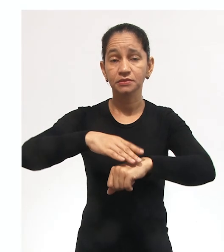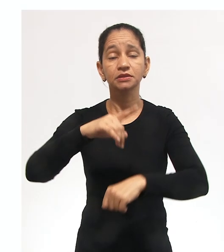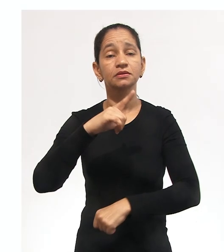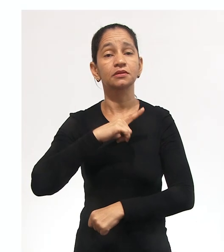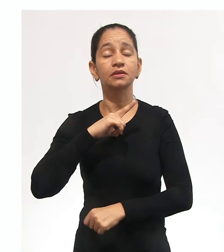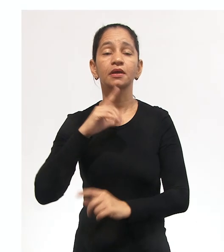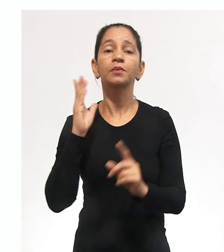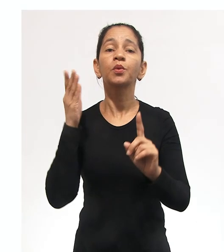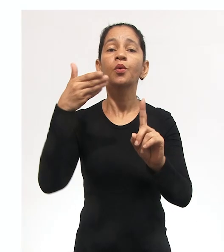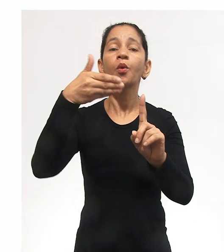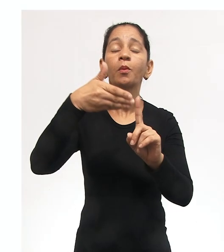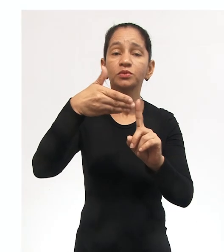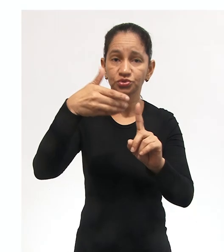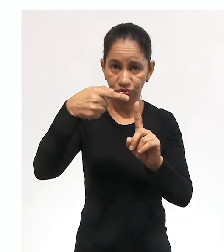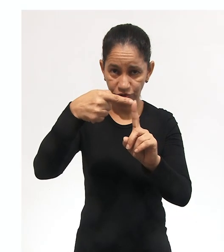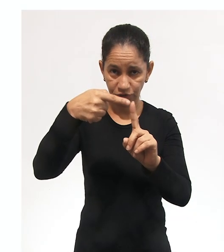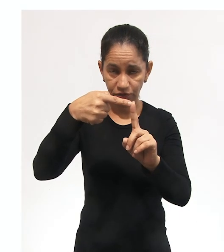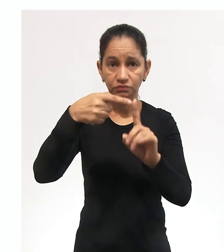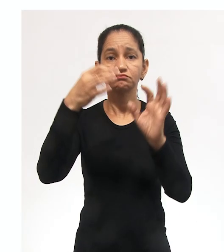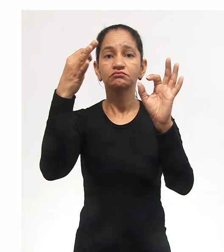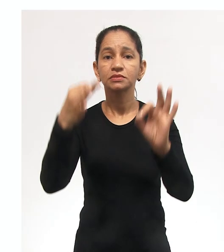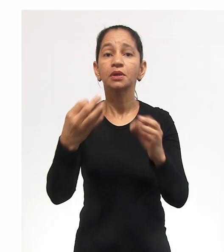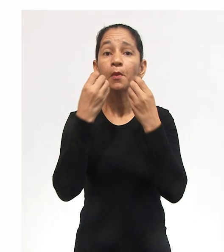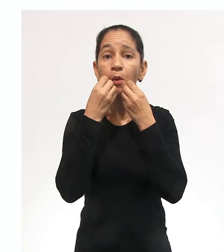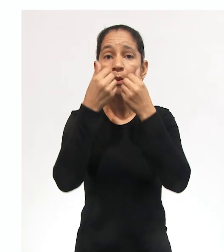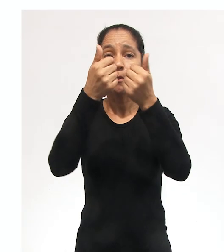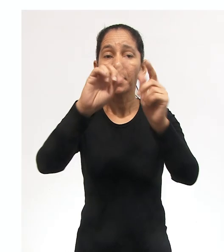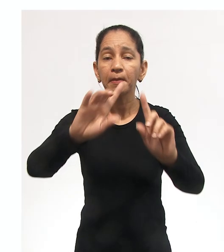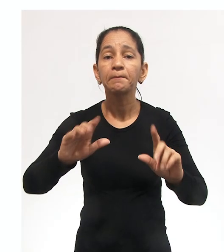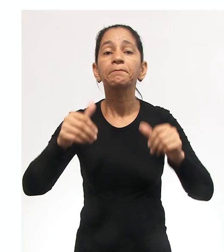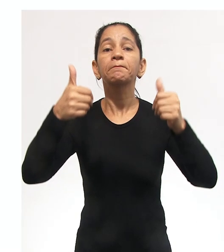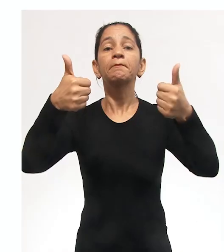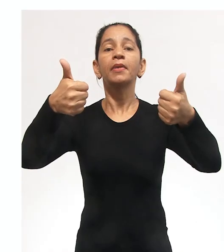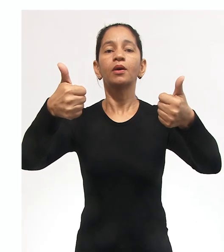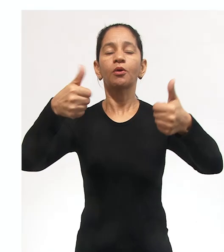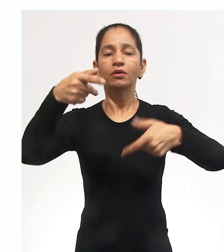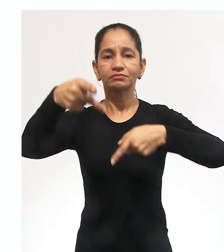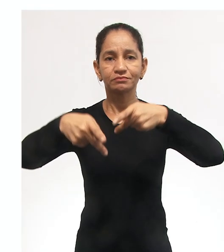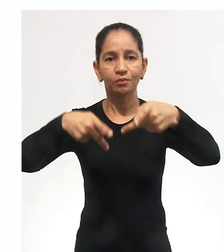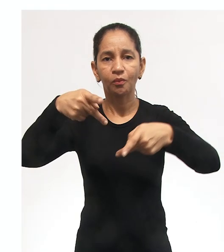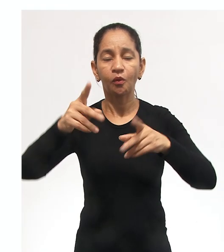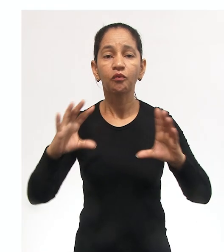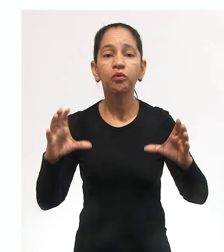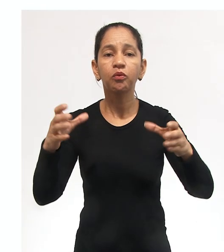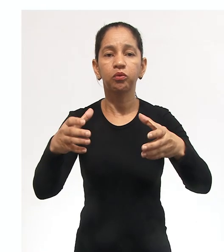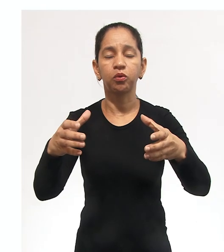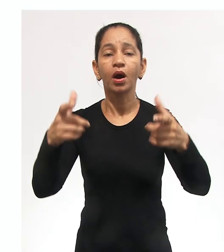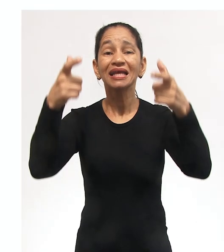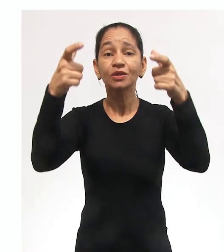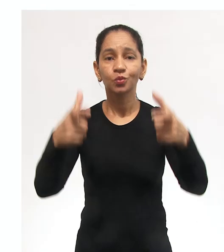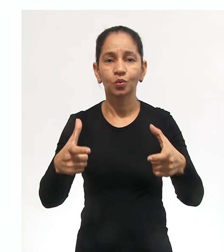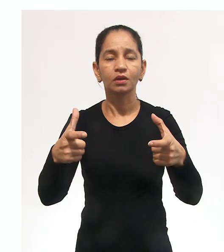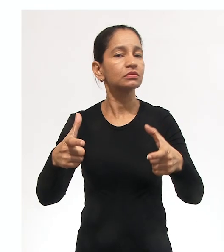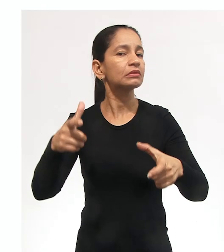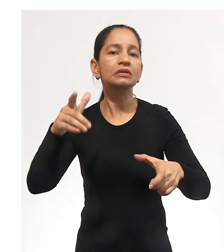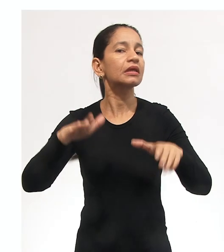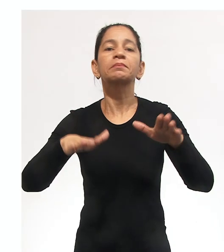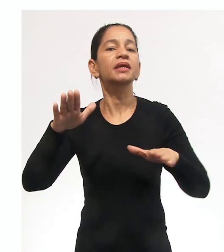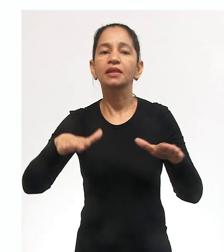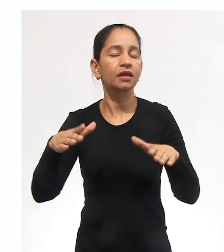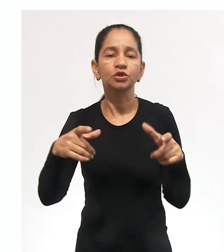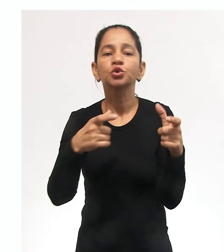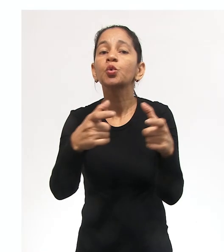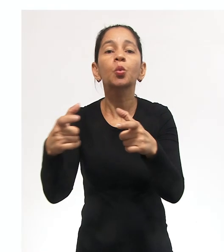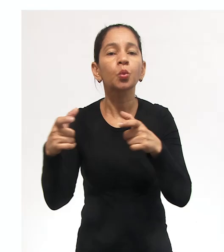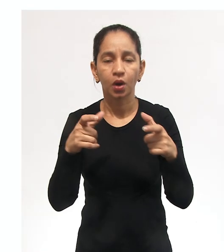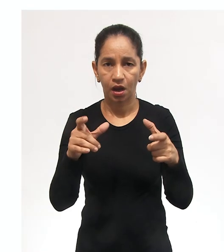por fim, né, o bem comum de um povo, né, tá aqui, ó, situado, né, em determinado território.